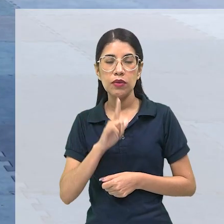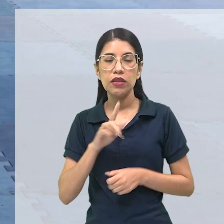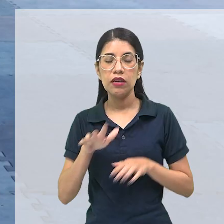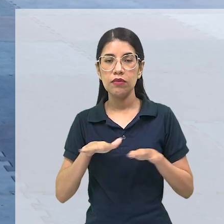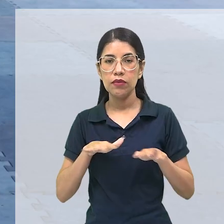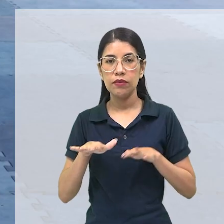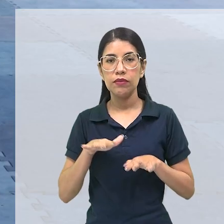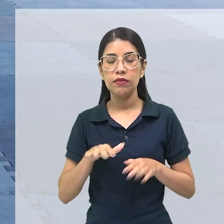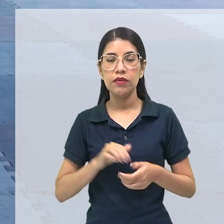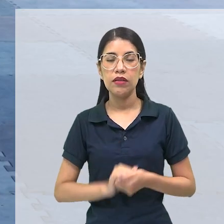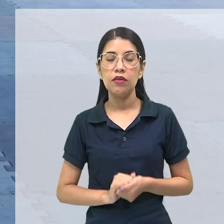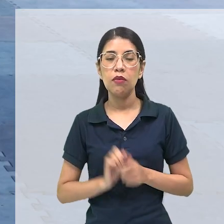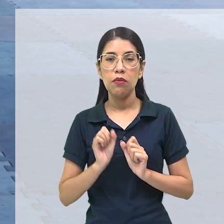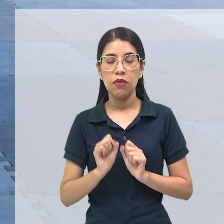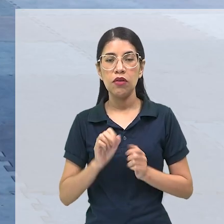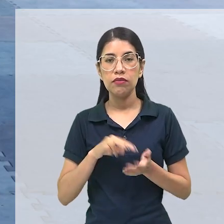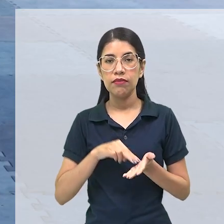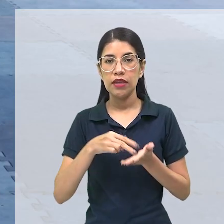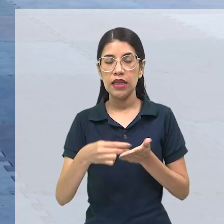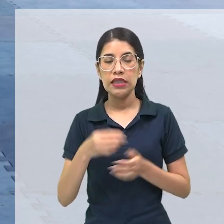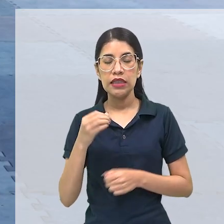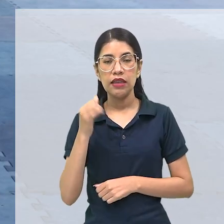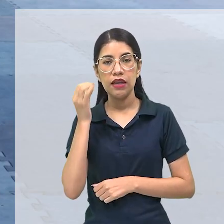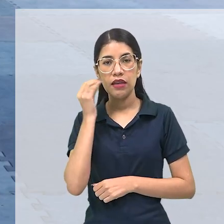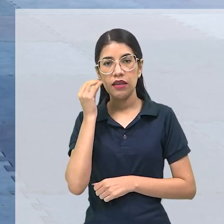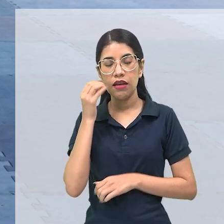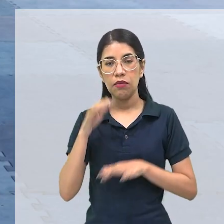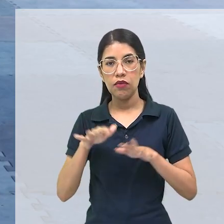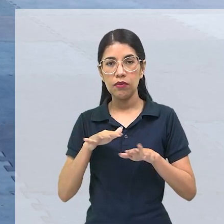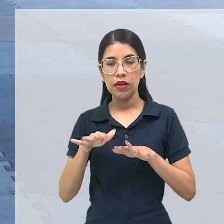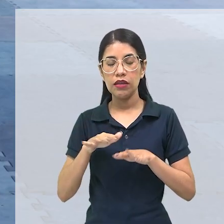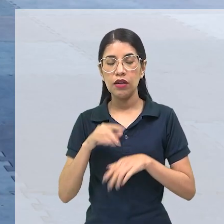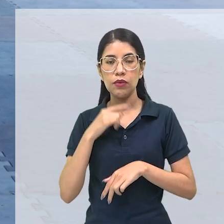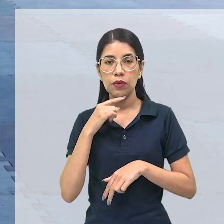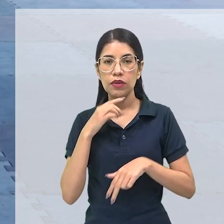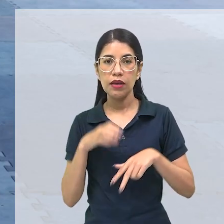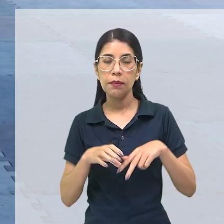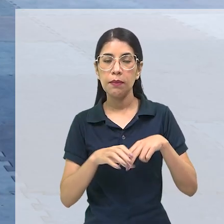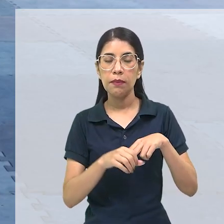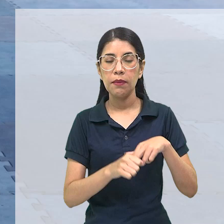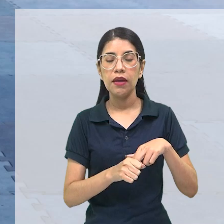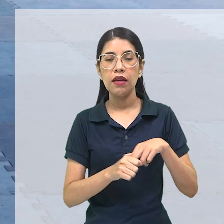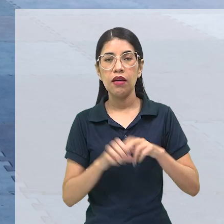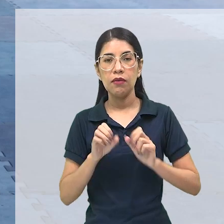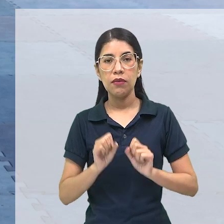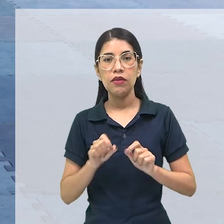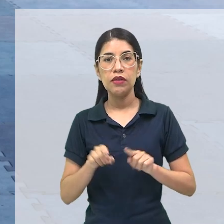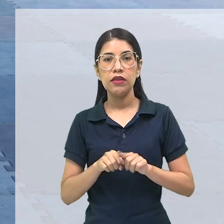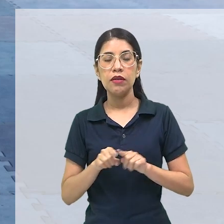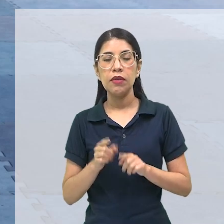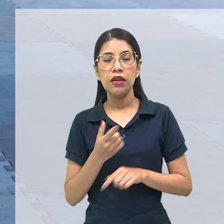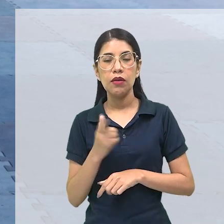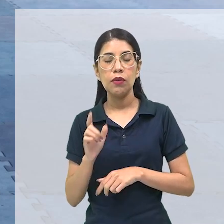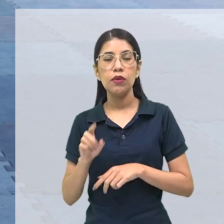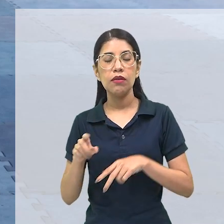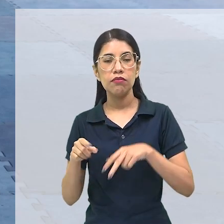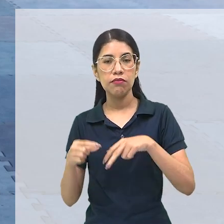para derrubar, ou se ele tentar se mexer e eu não conseguir prender a tempo, posso atacar a outra